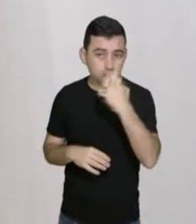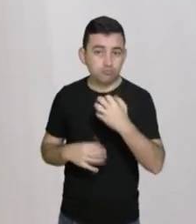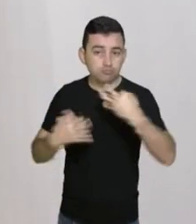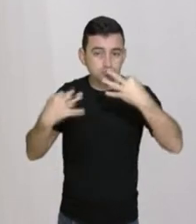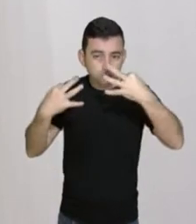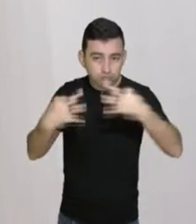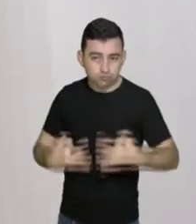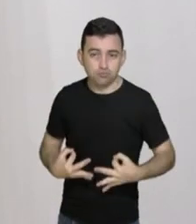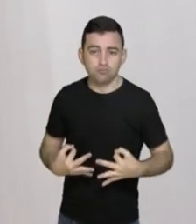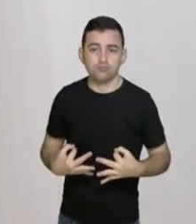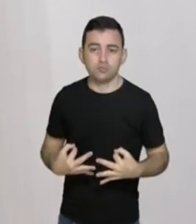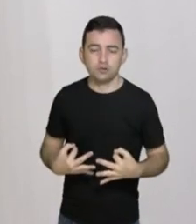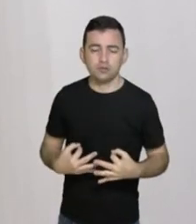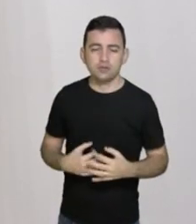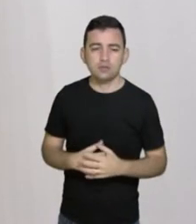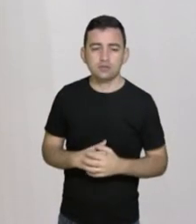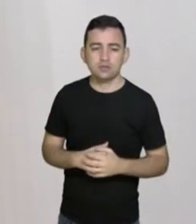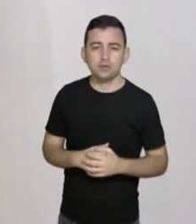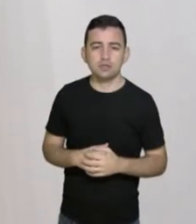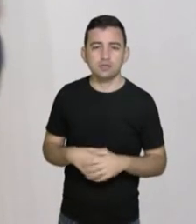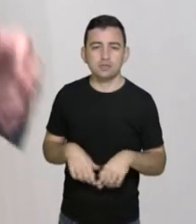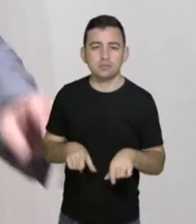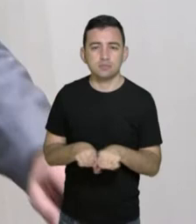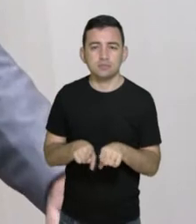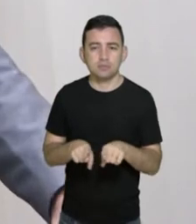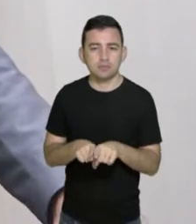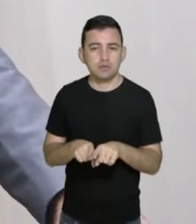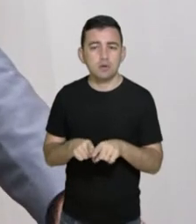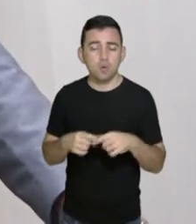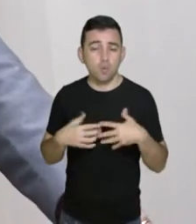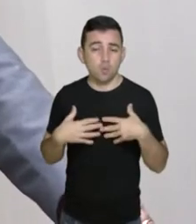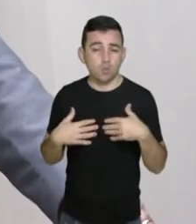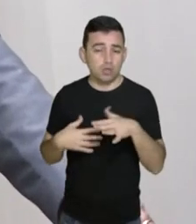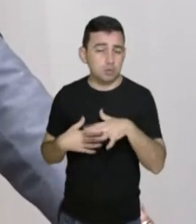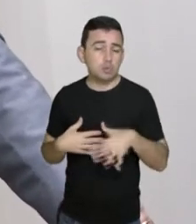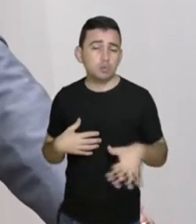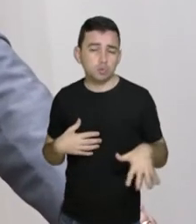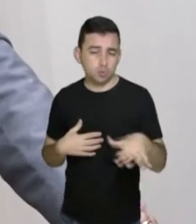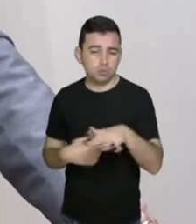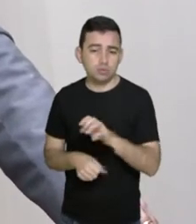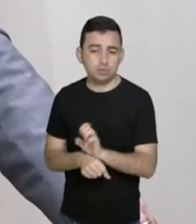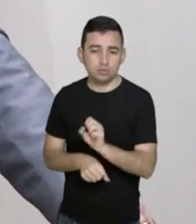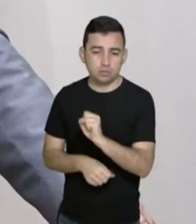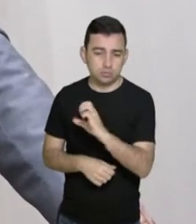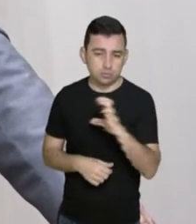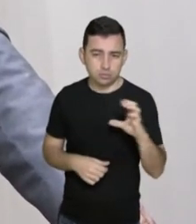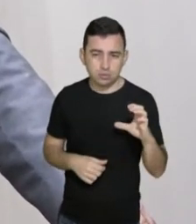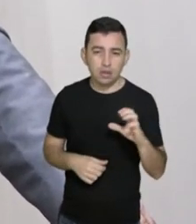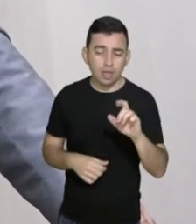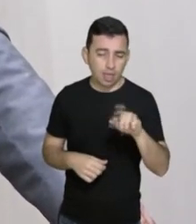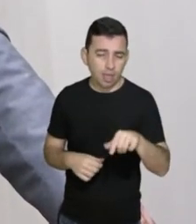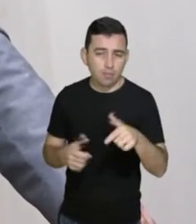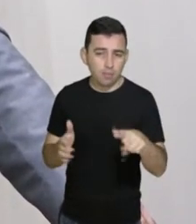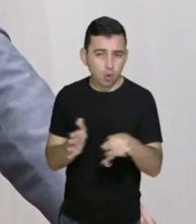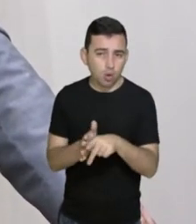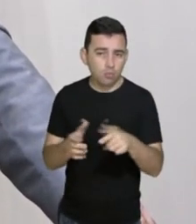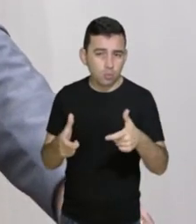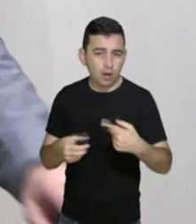dignidade, que orgulha os catarinenses, os lourencianos, como